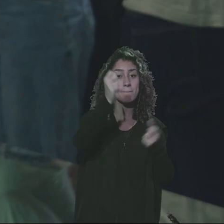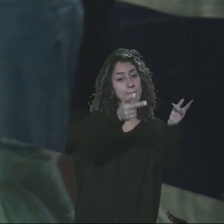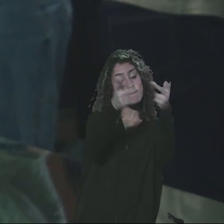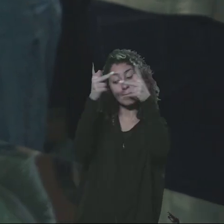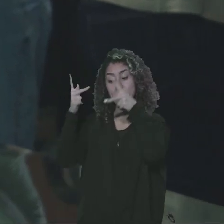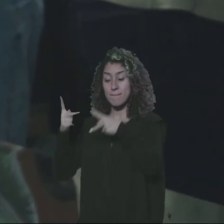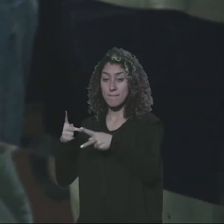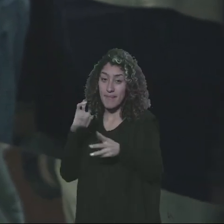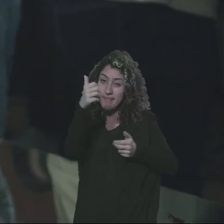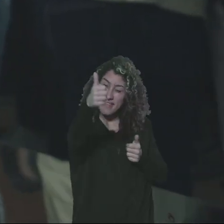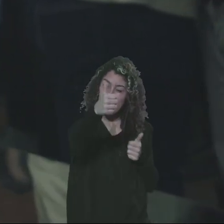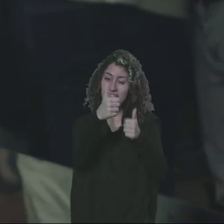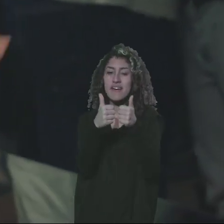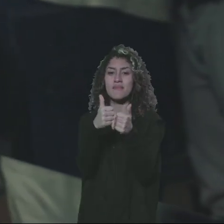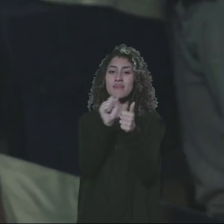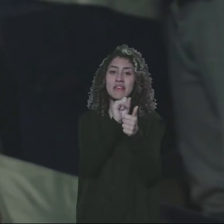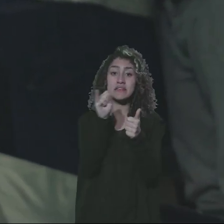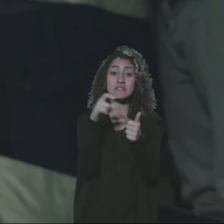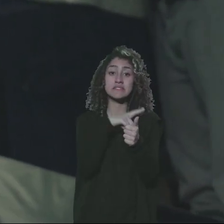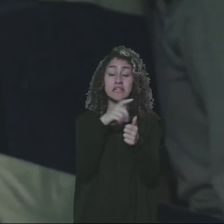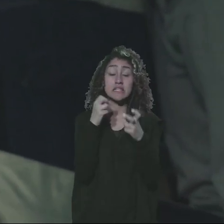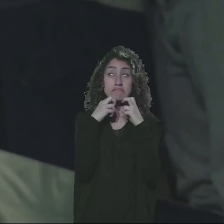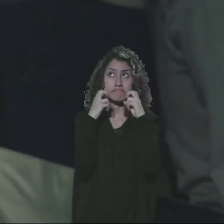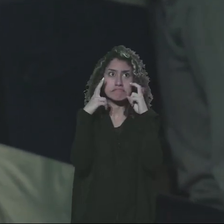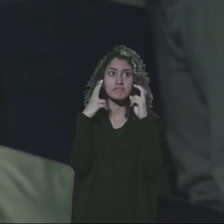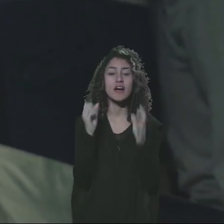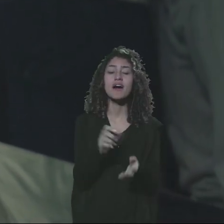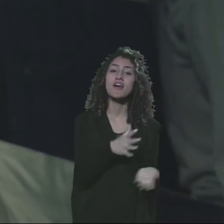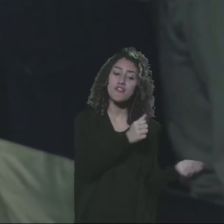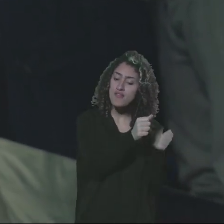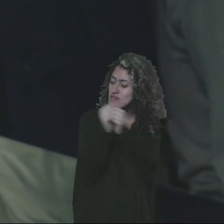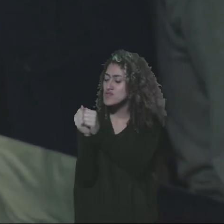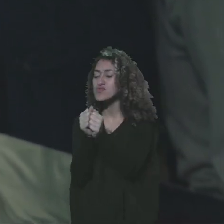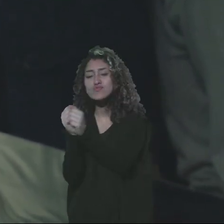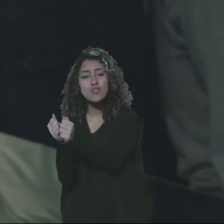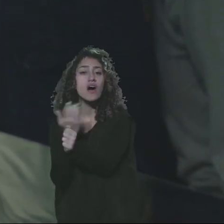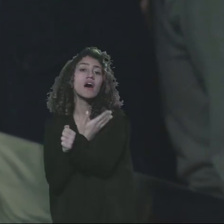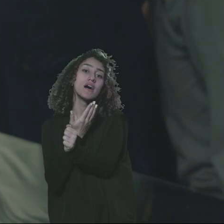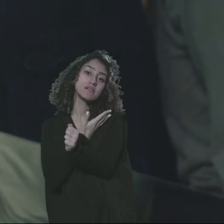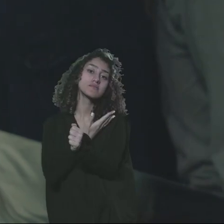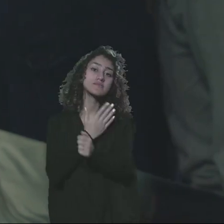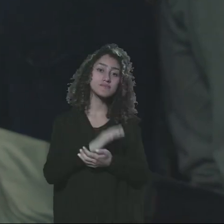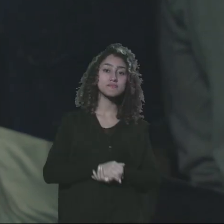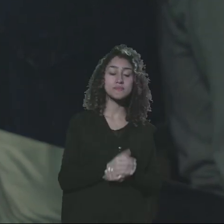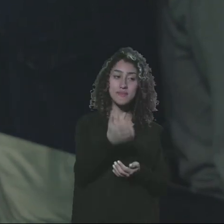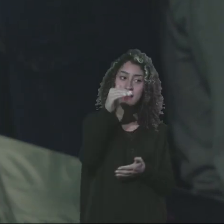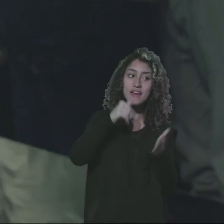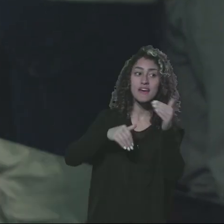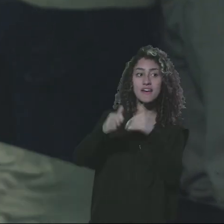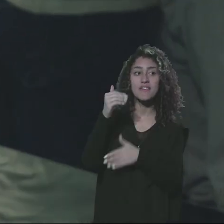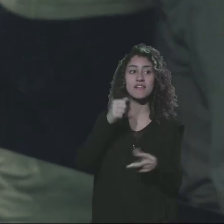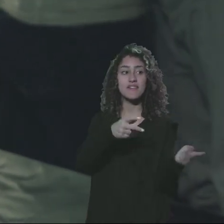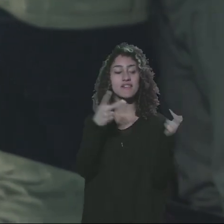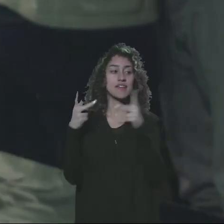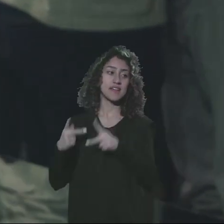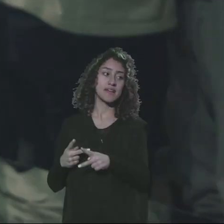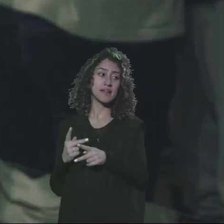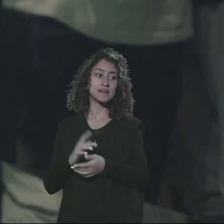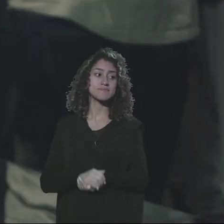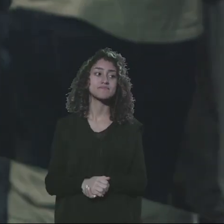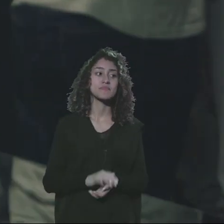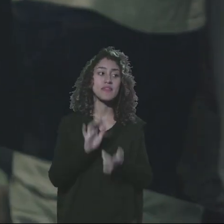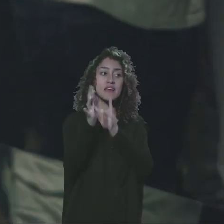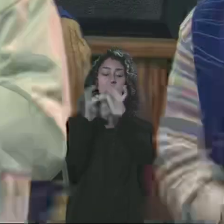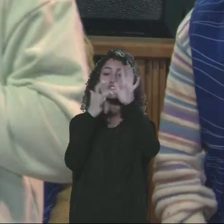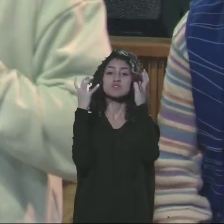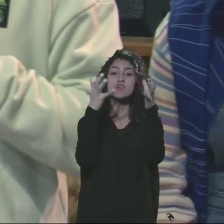mim. Se tiver com vergonha, traz um amigo junto. Vem, vem pertinho. Pode vir. Venha, venha. Jesus